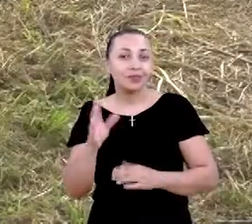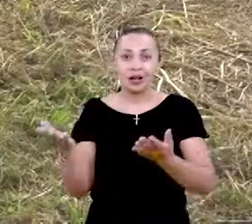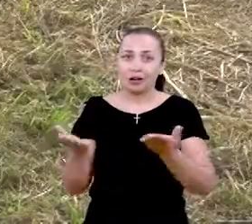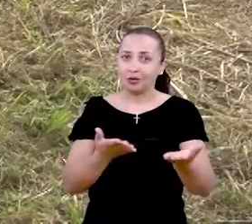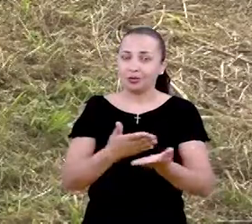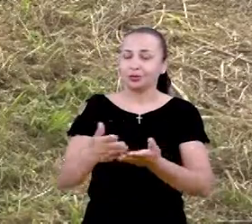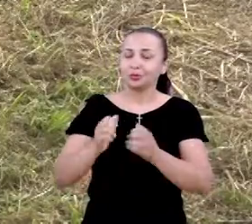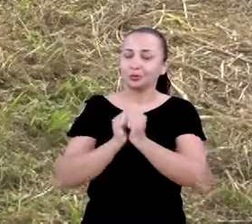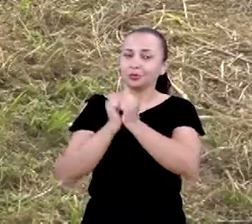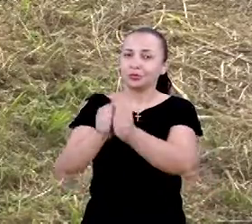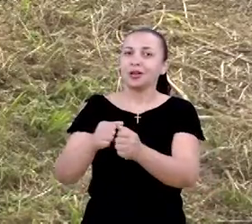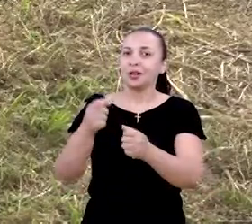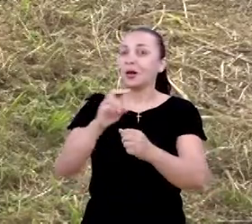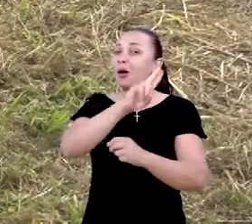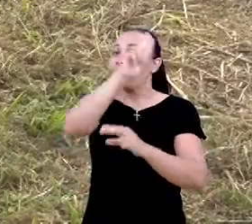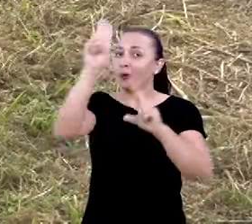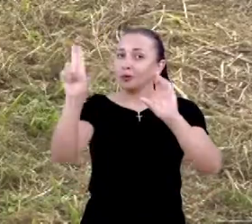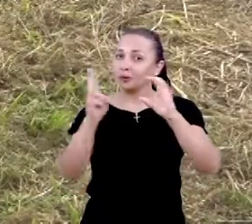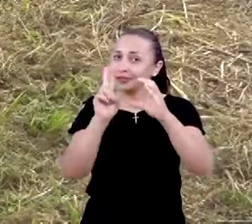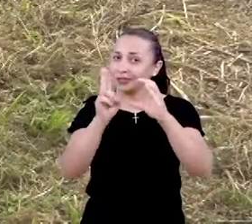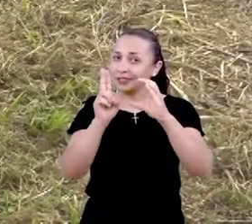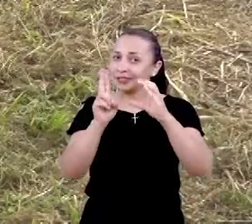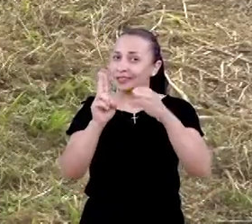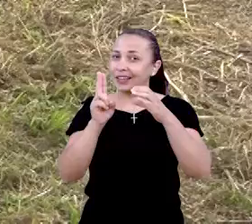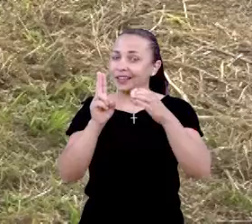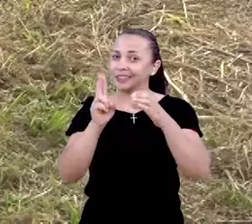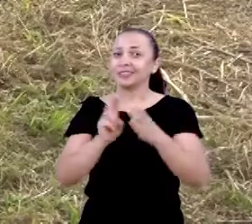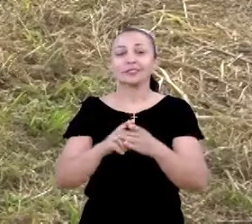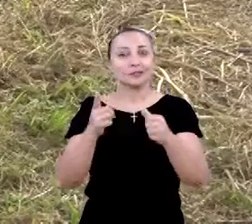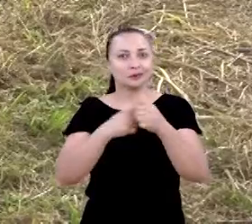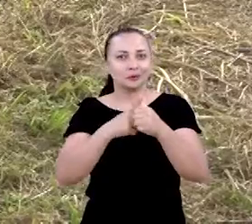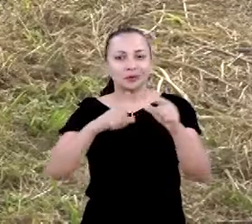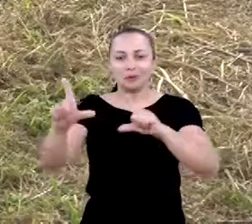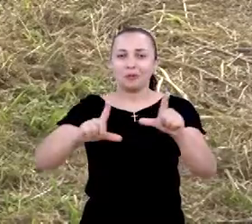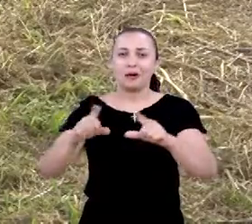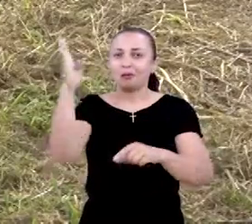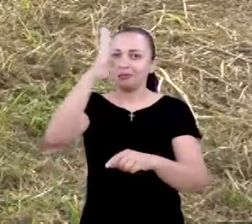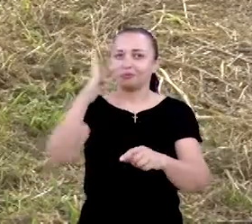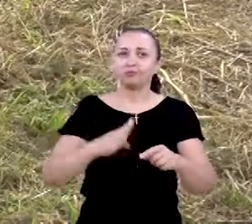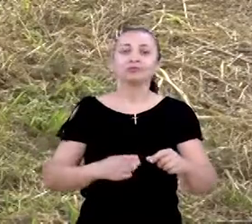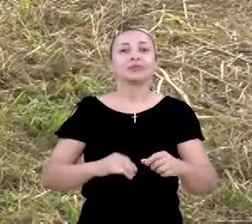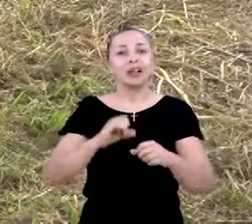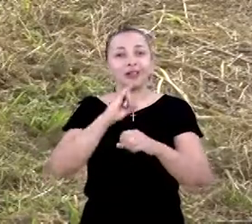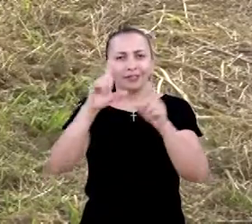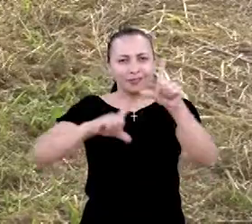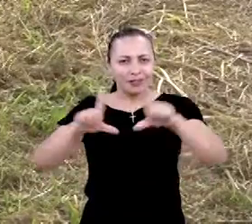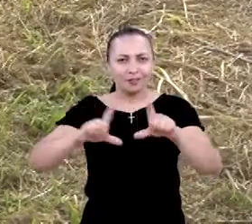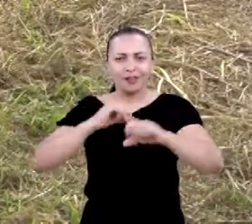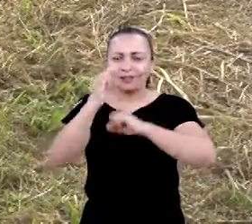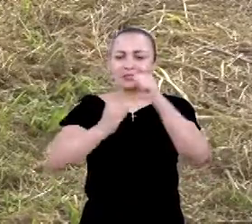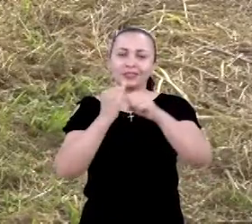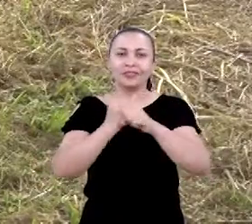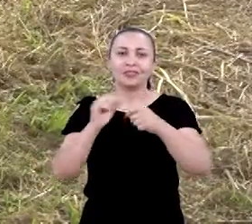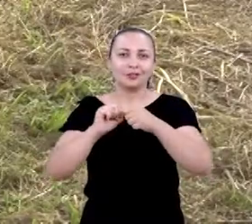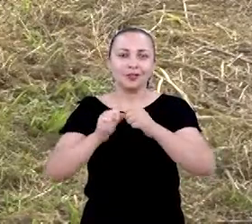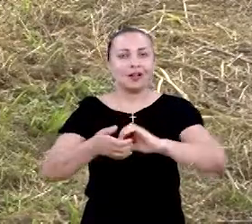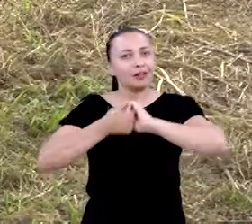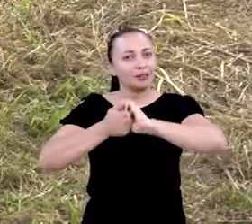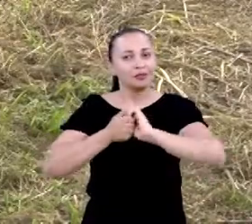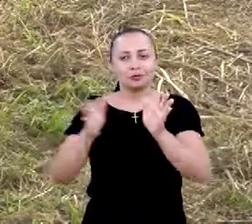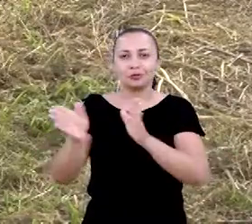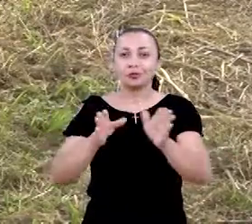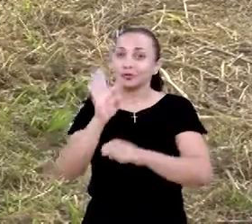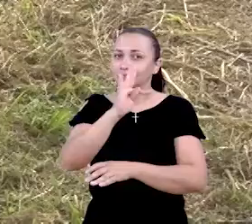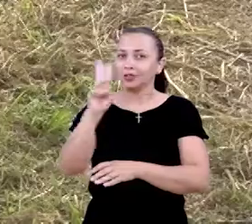Olá, a partir de agora você acompanha mais um Universiência, o primeiro programa brasileiro de TV e internet produzido por meio